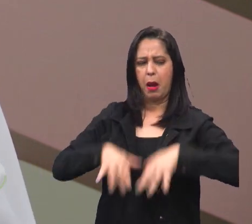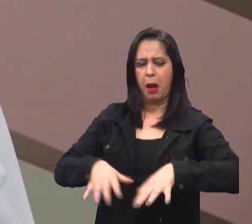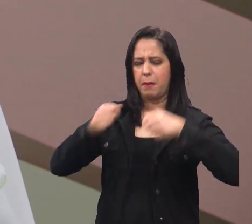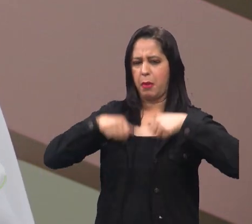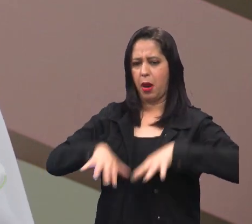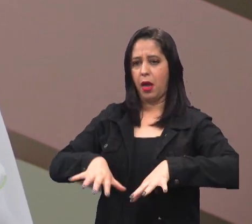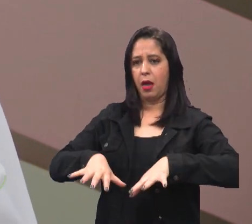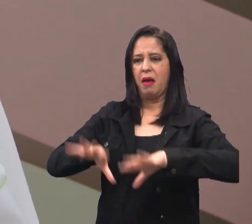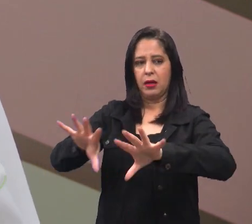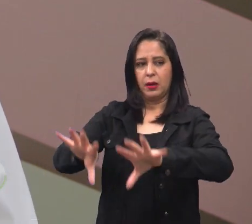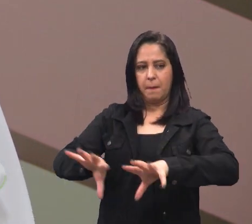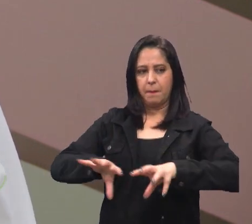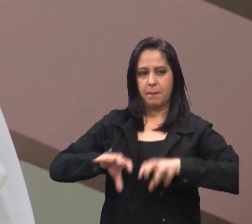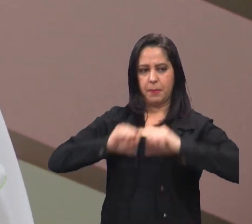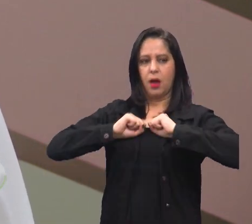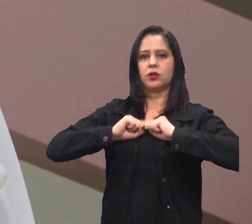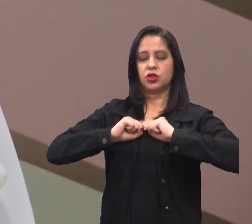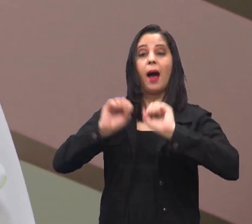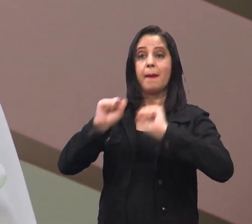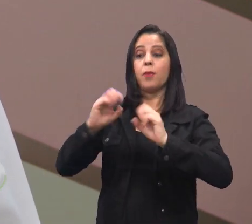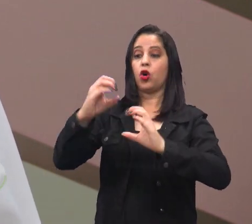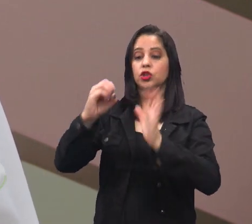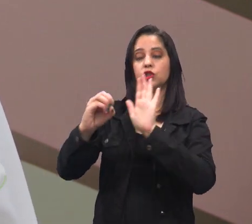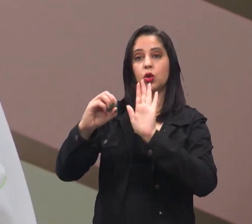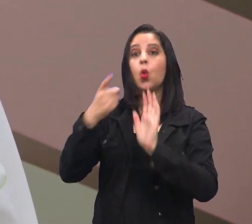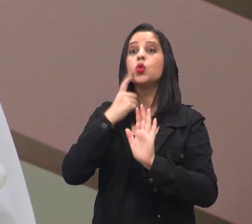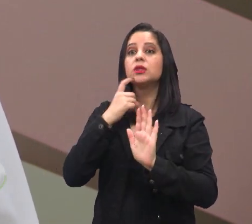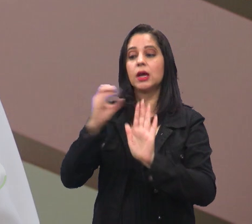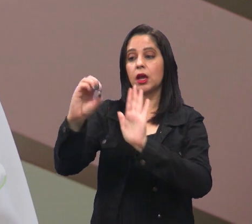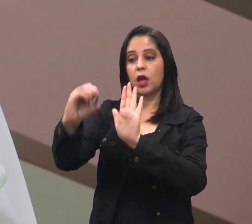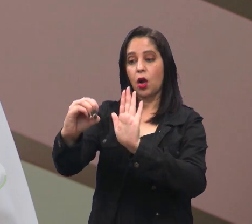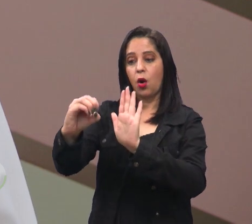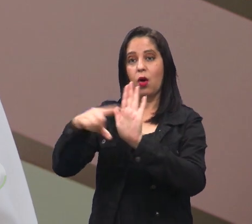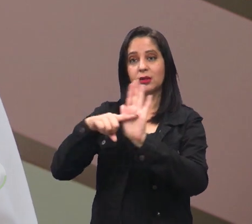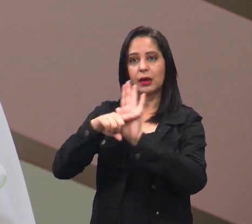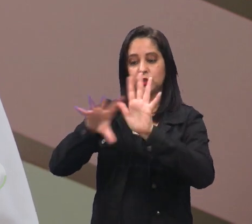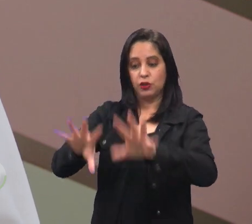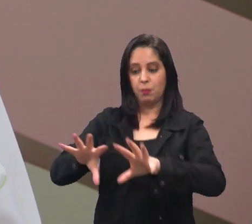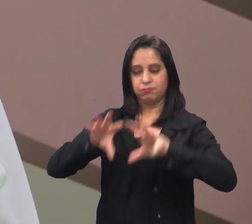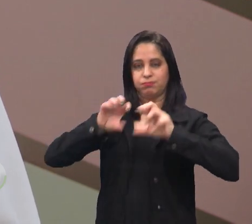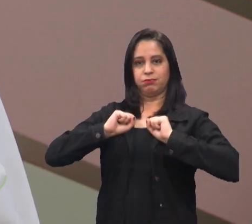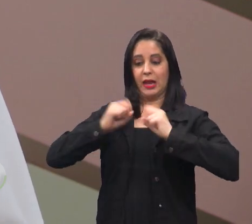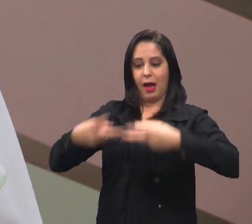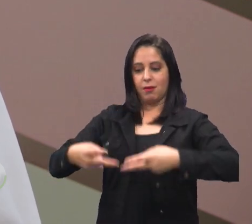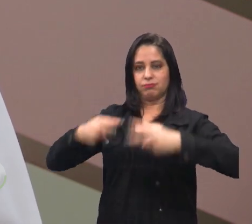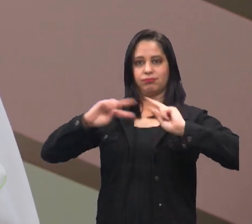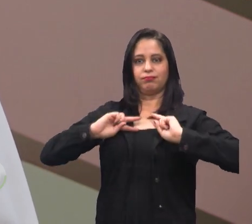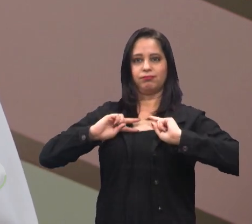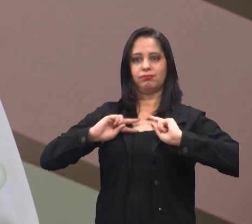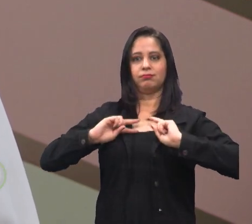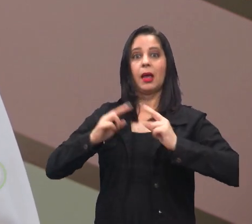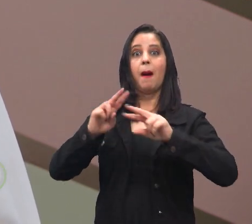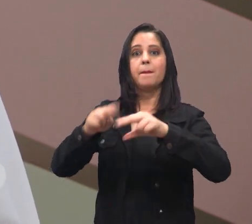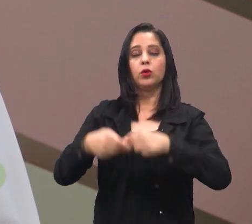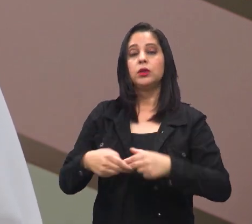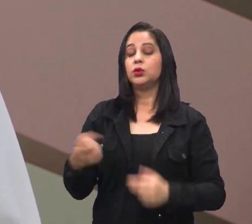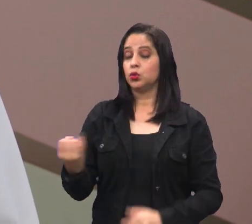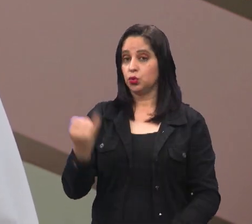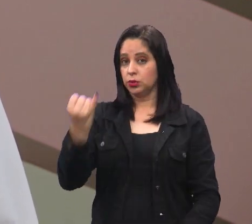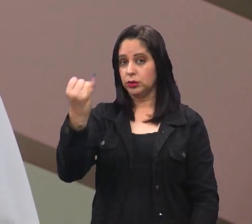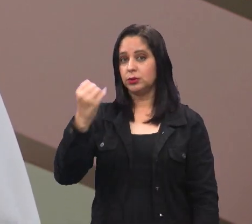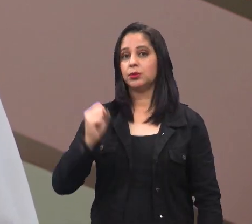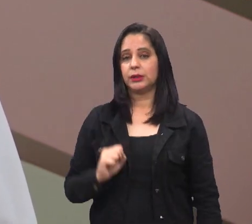reação transfusional. Então, o O negativo é um tipo de sangue que é muito importante, principalmente na sala